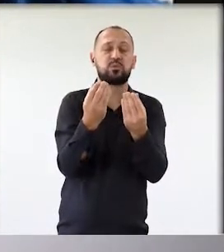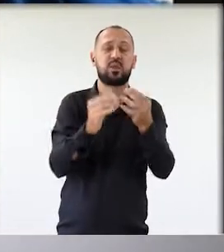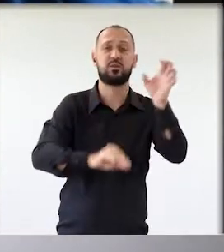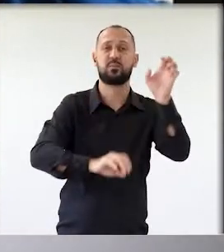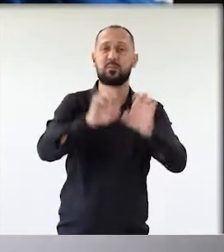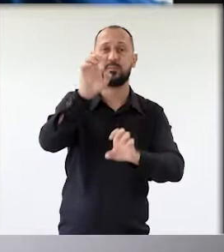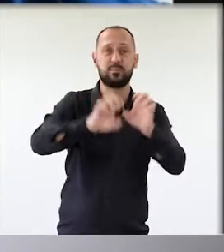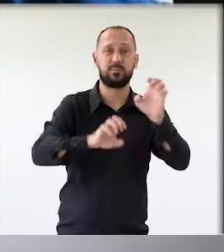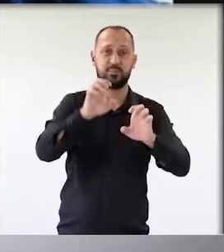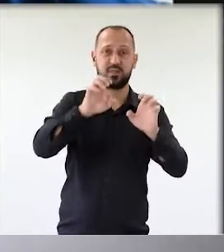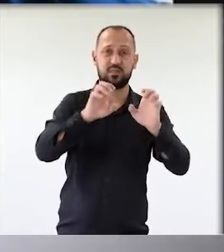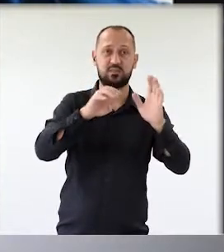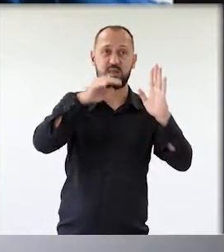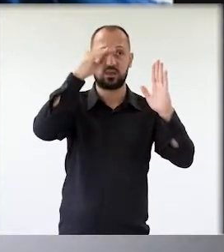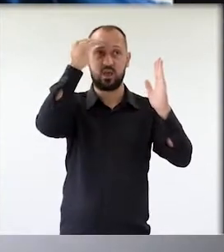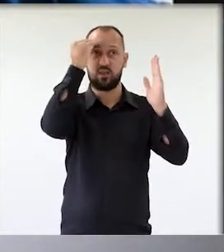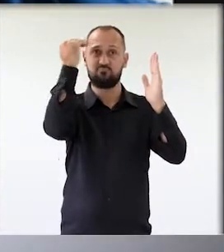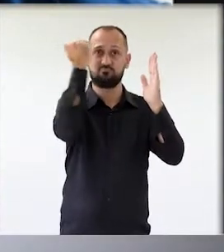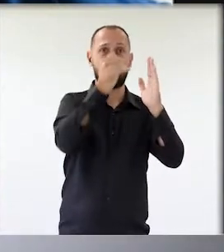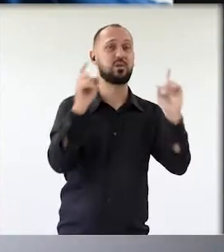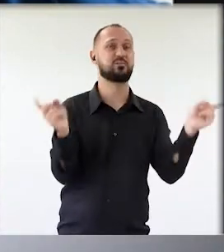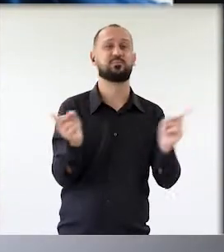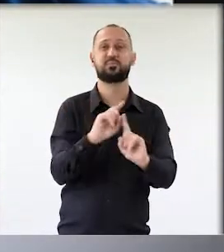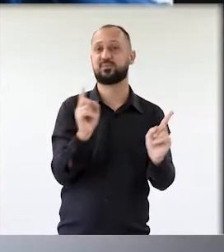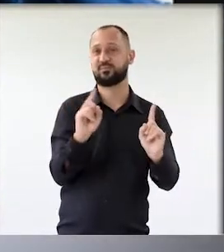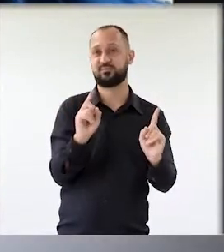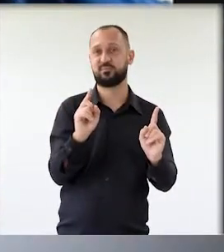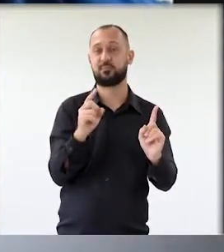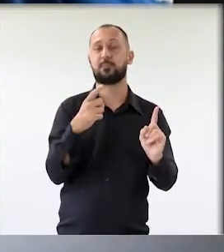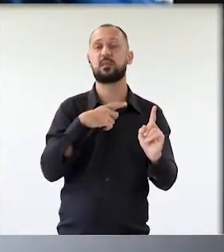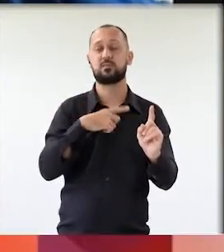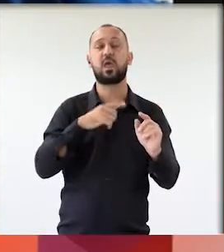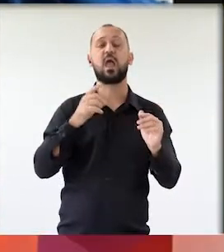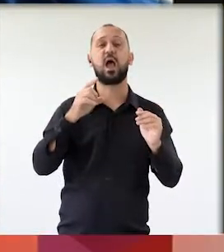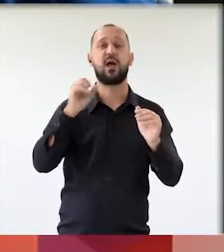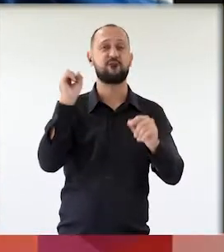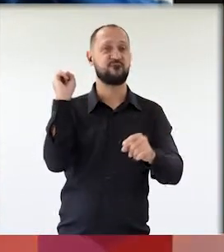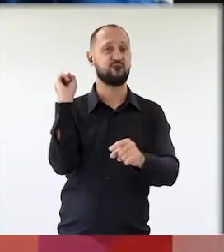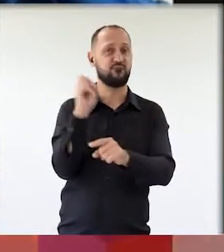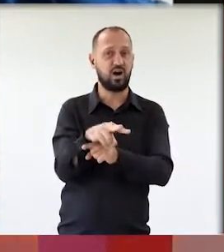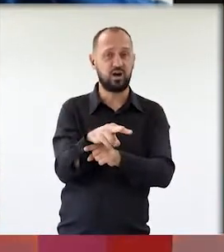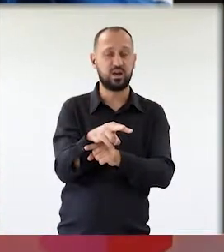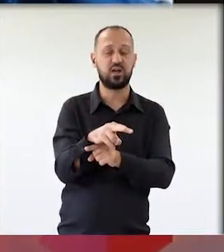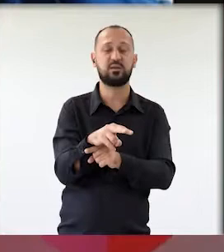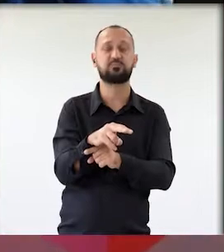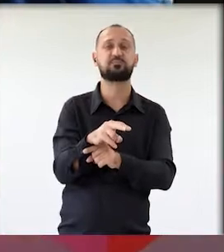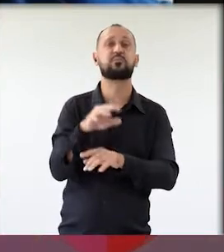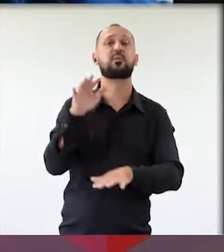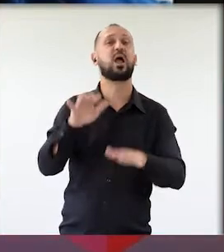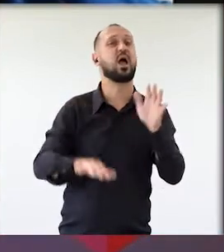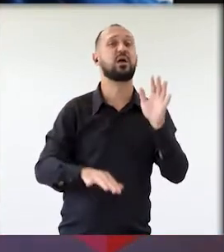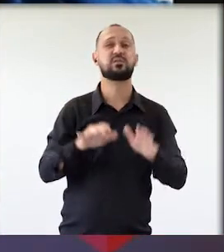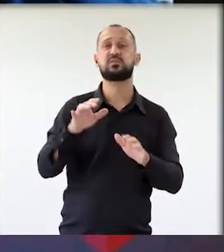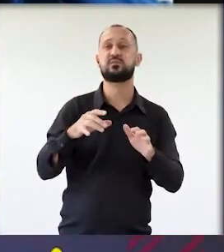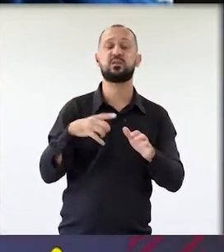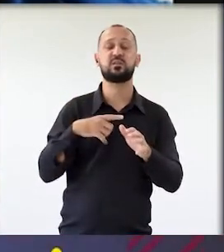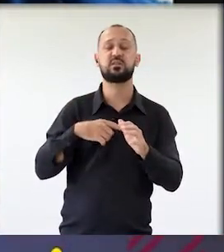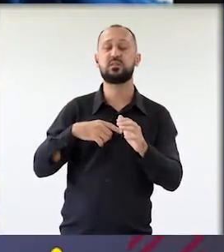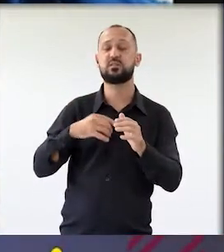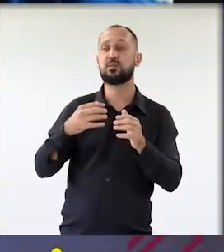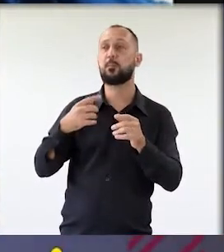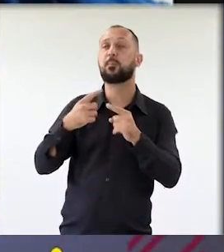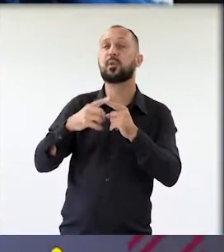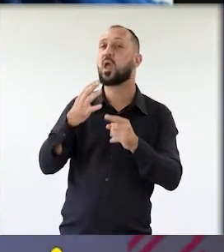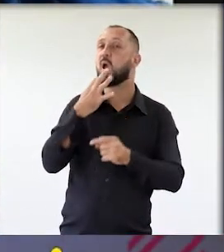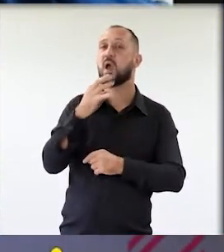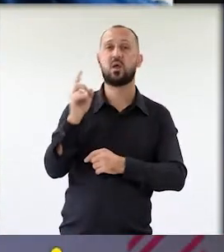que não cumprem esse patamar, né? Portanto, tem essas vagas e muitas vezes acabam